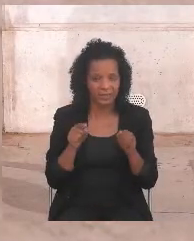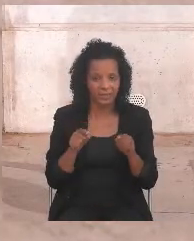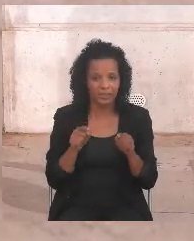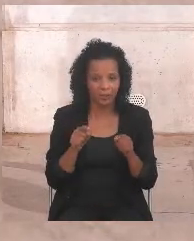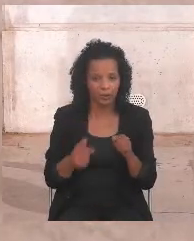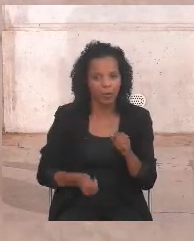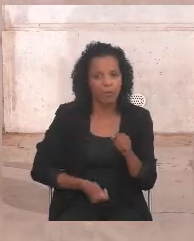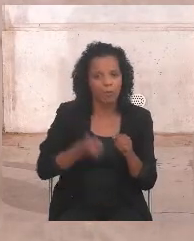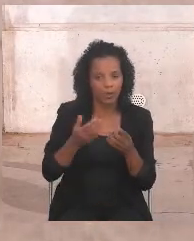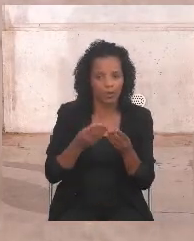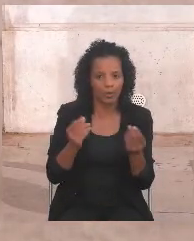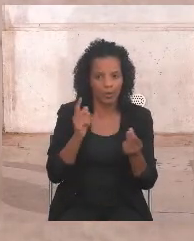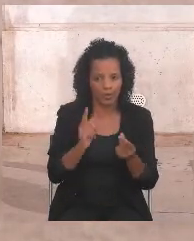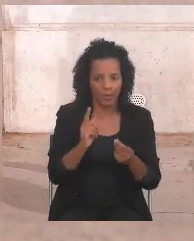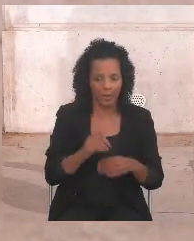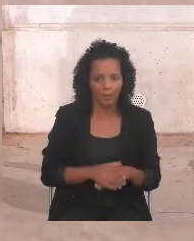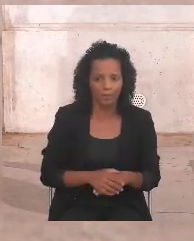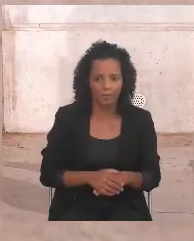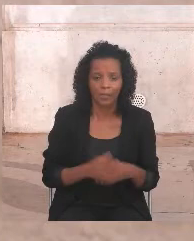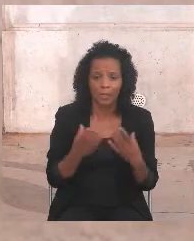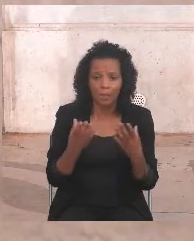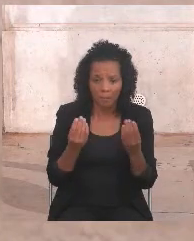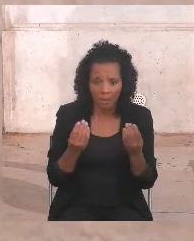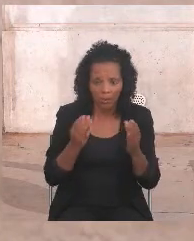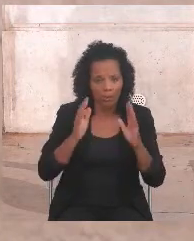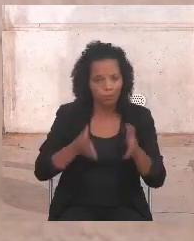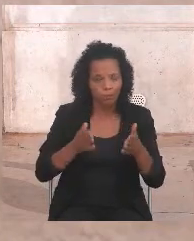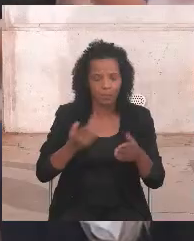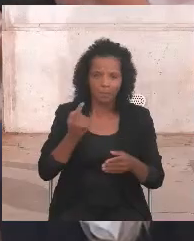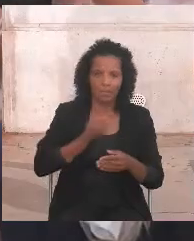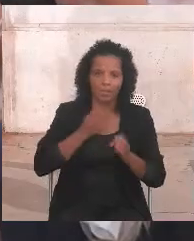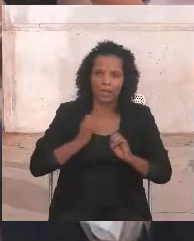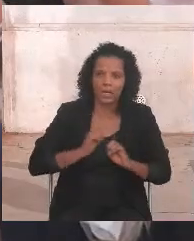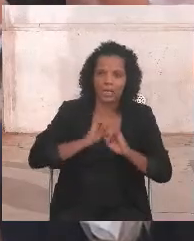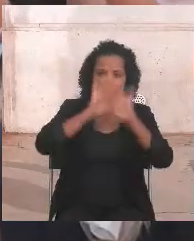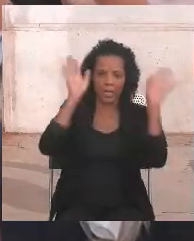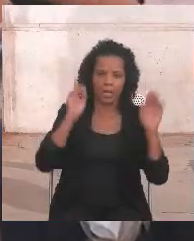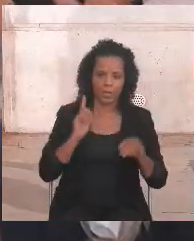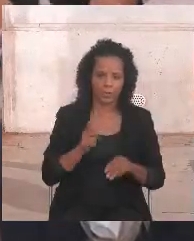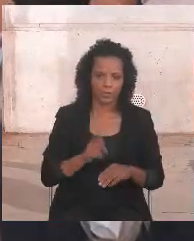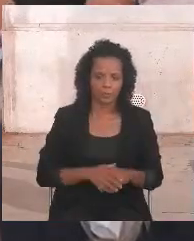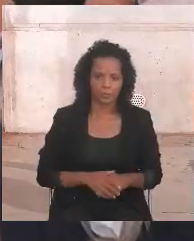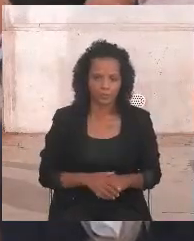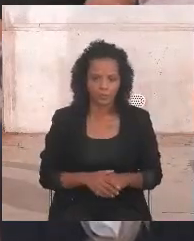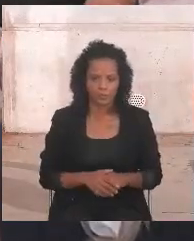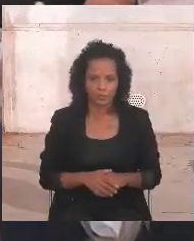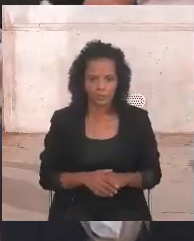o melhor remédio. Não ter medo dessa transparência.